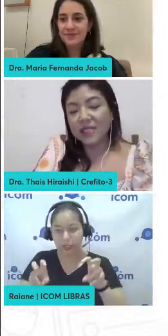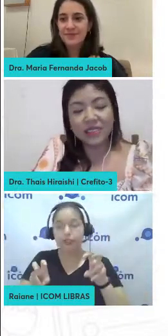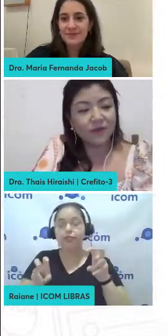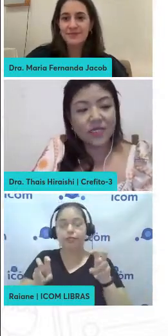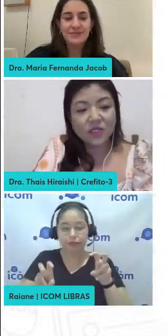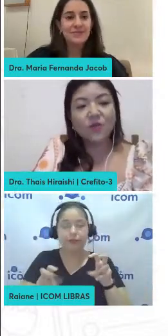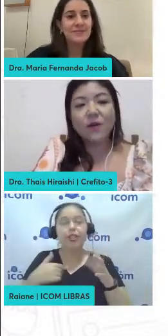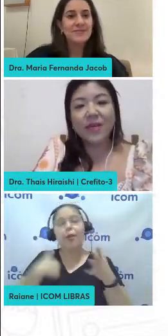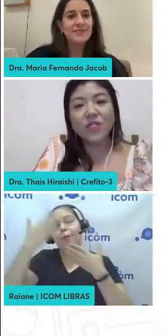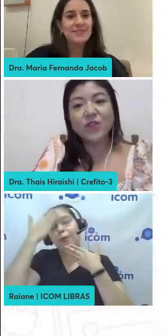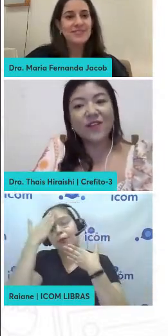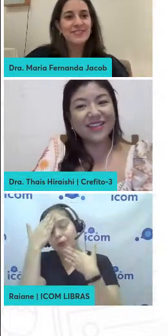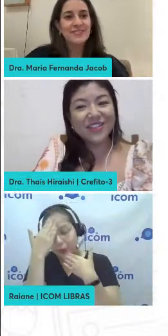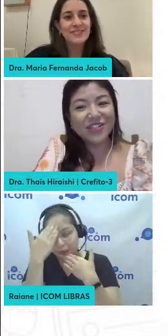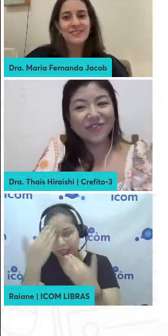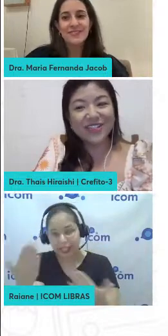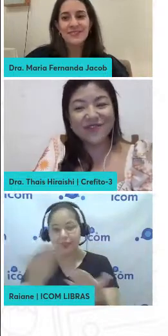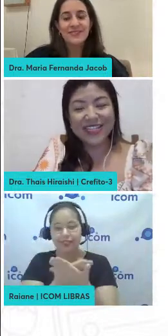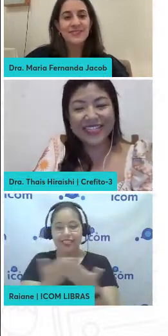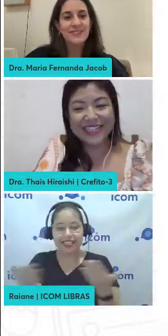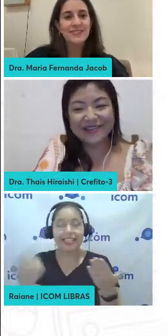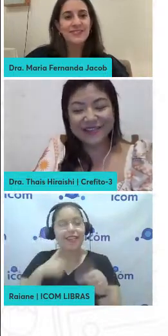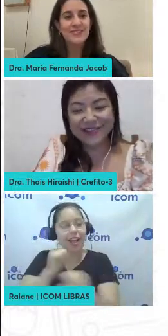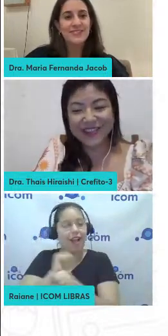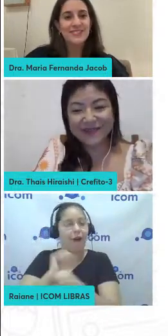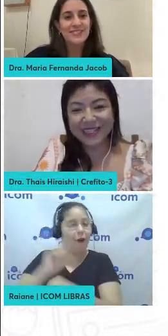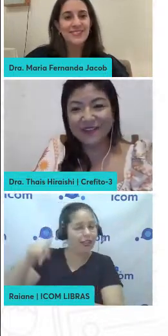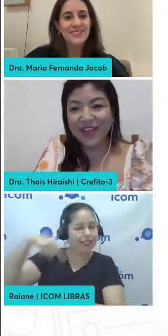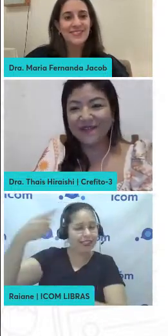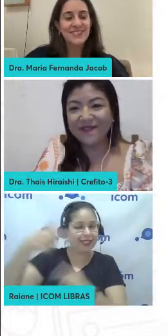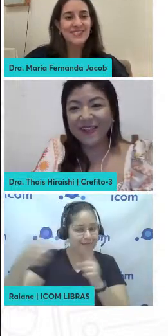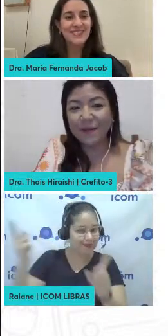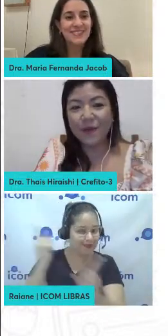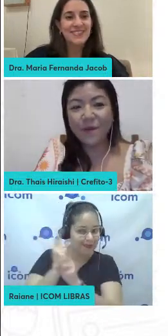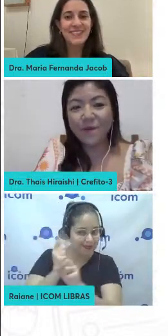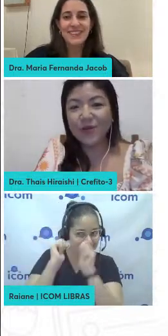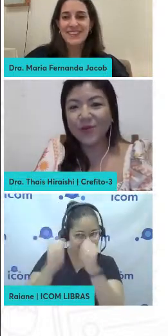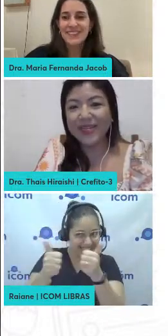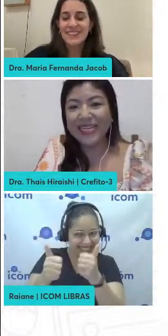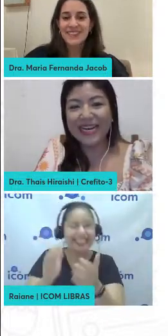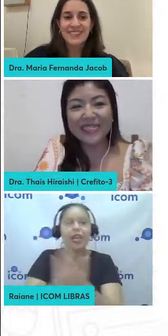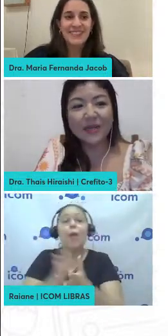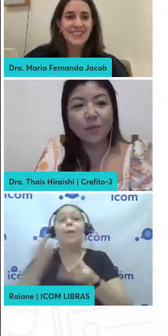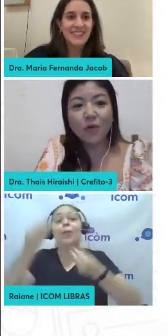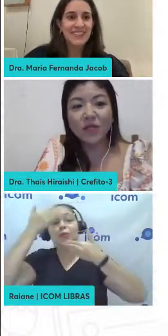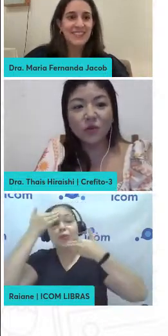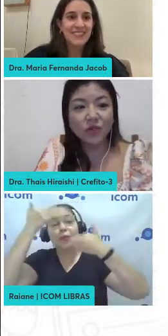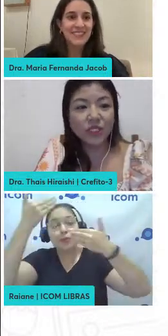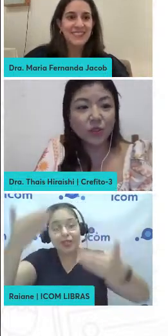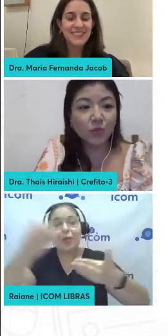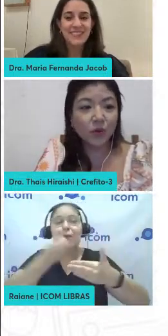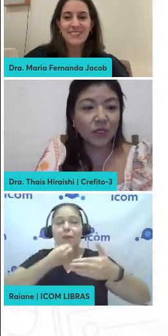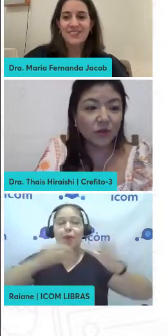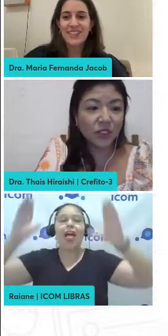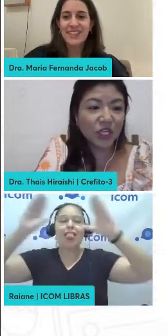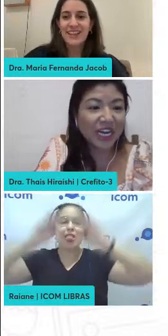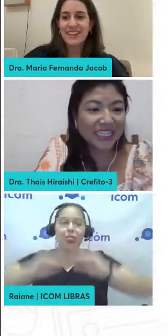E agradecer vocês novamente e falar que a gente aguarda vocês aqui conosco semana que vem, tá bom? Muito obrigada, boa